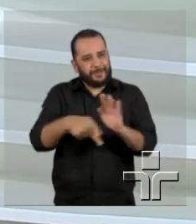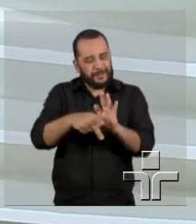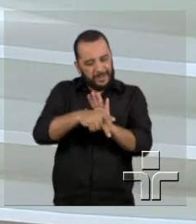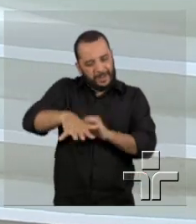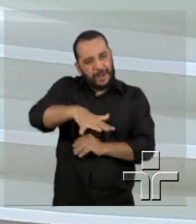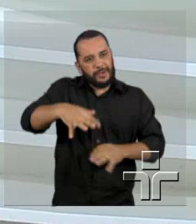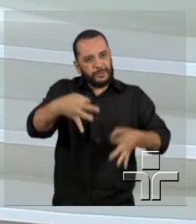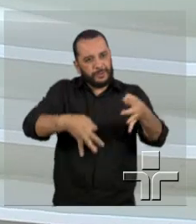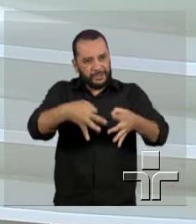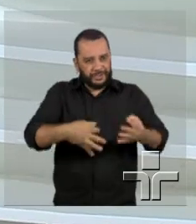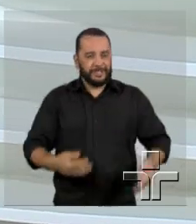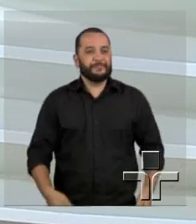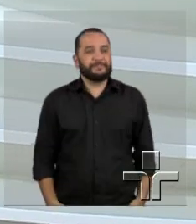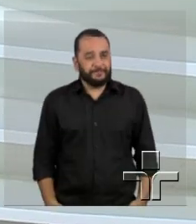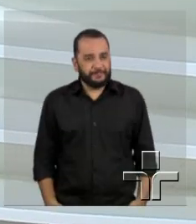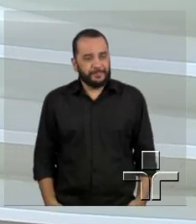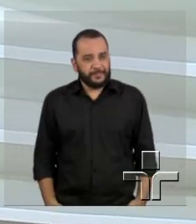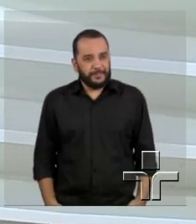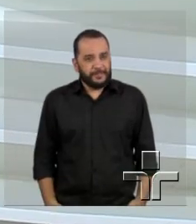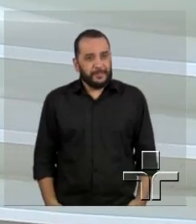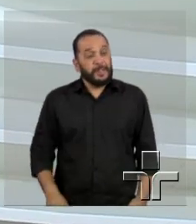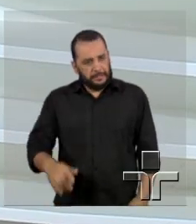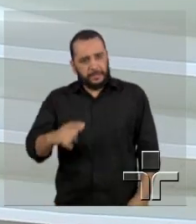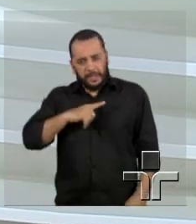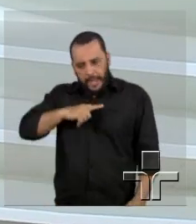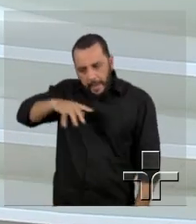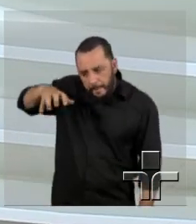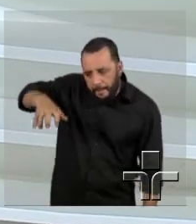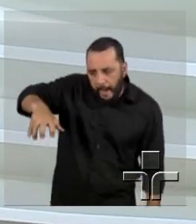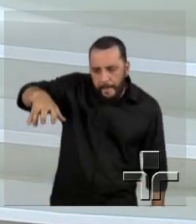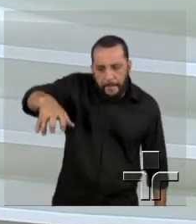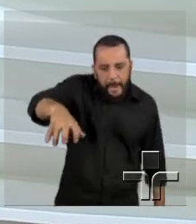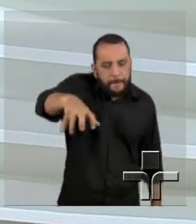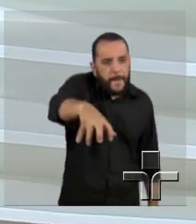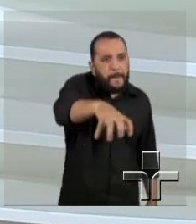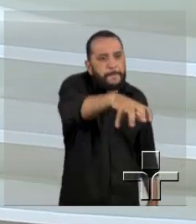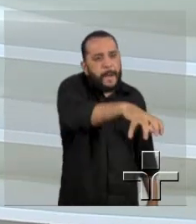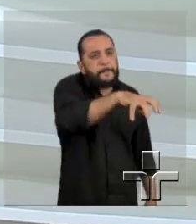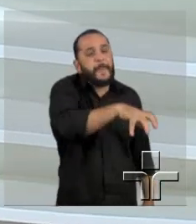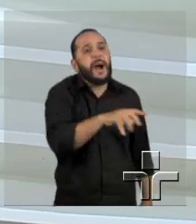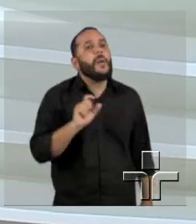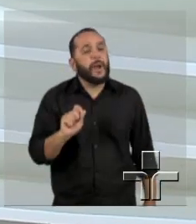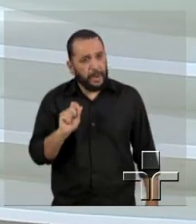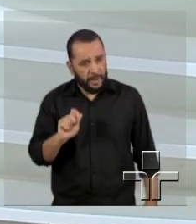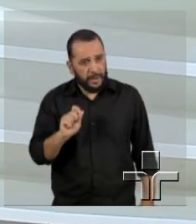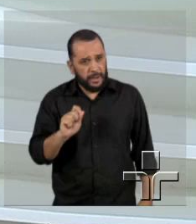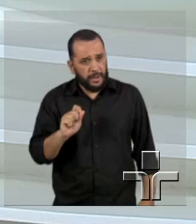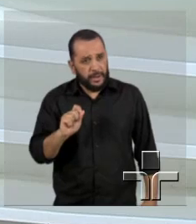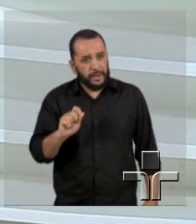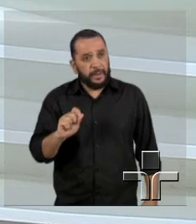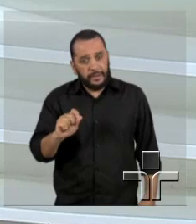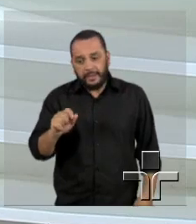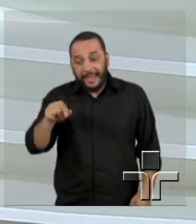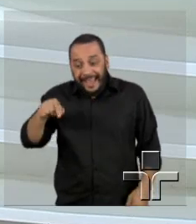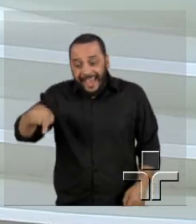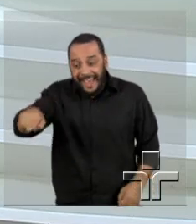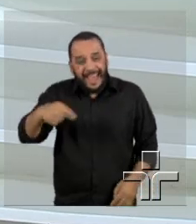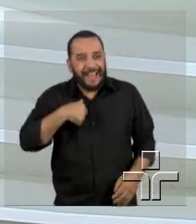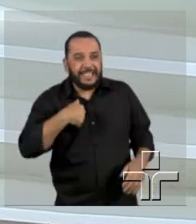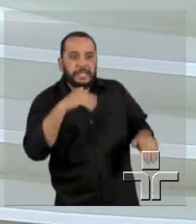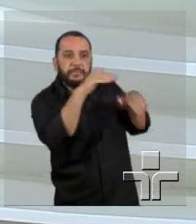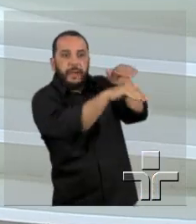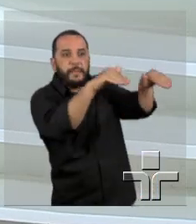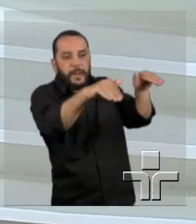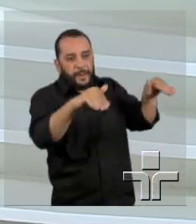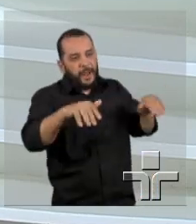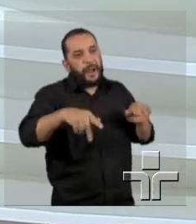jurisdicionais. São essas instâncias que acionam o Poder Judiciário, que